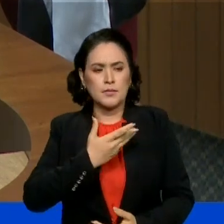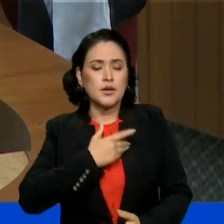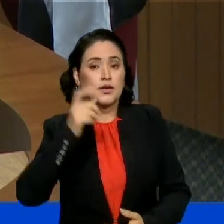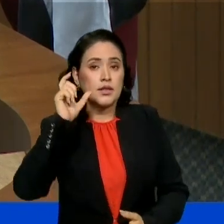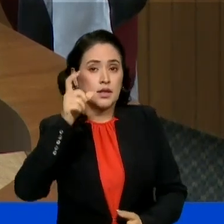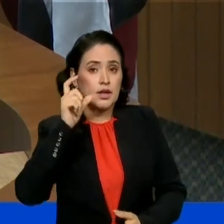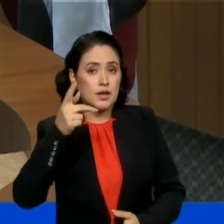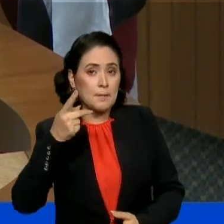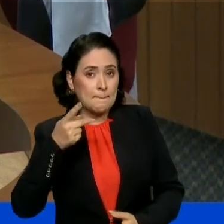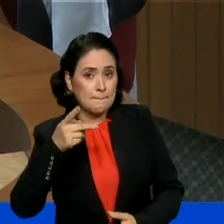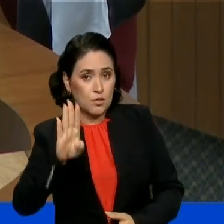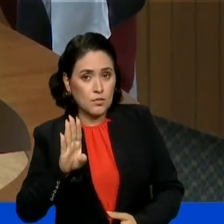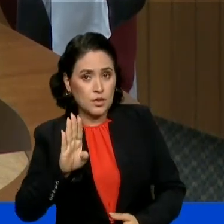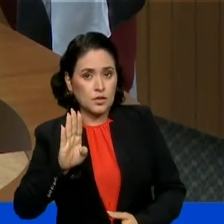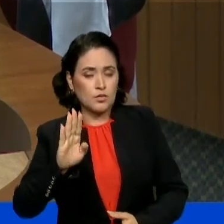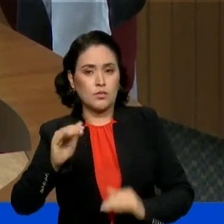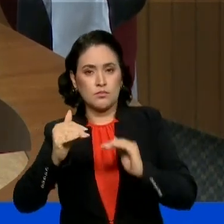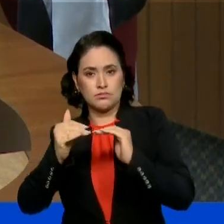públicos à frente de qualquer outro.